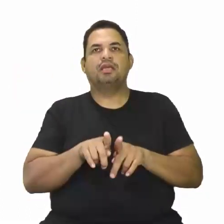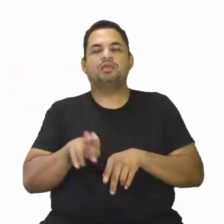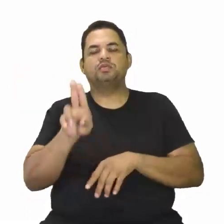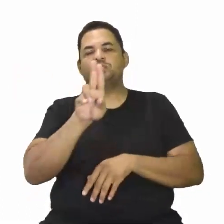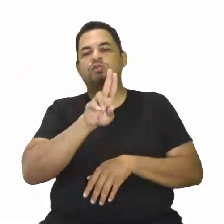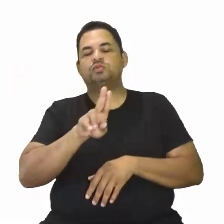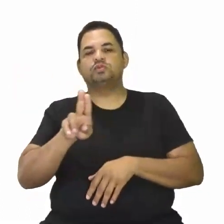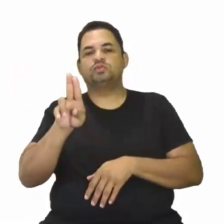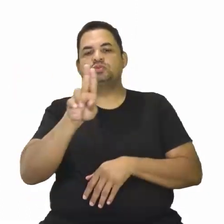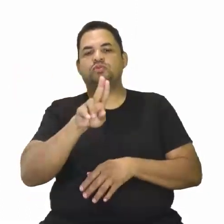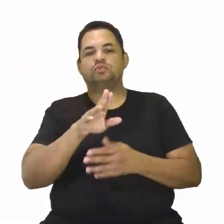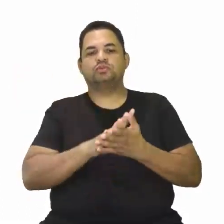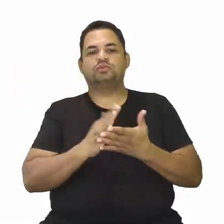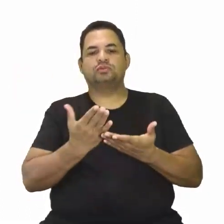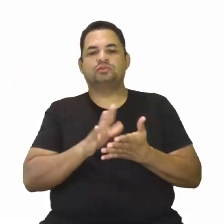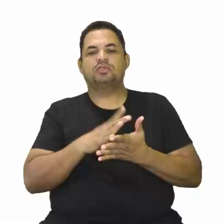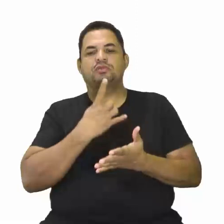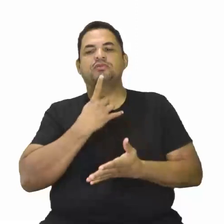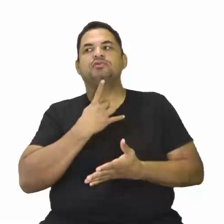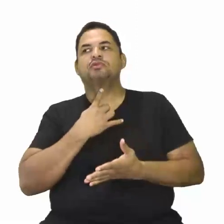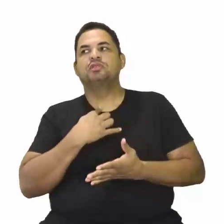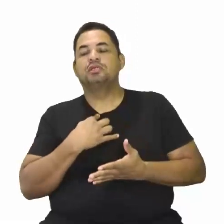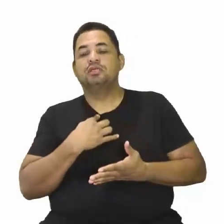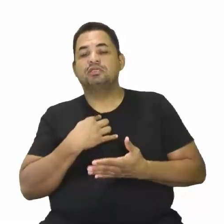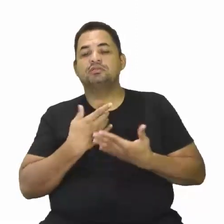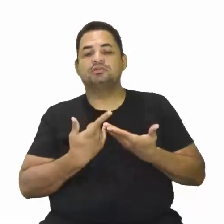para expressar desejos,